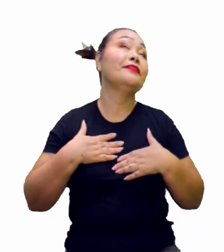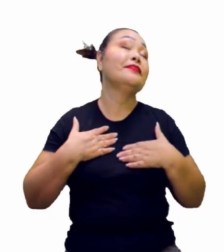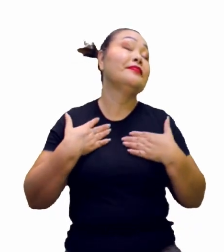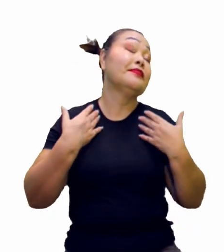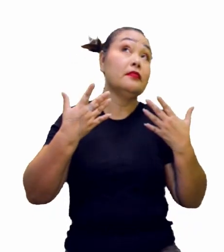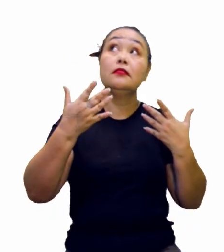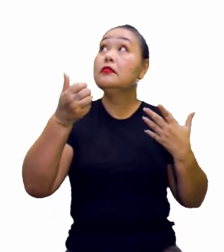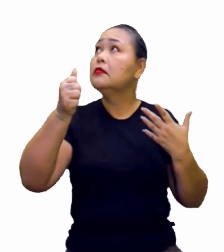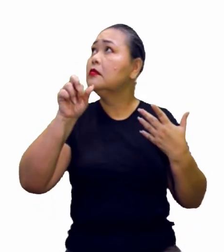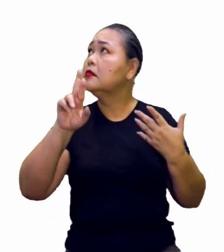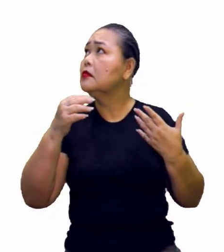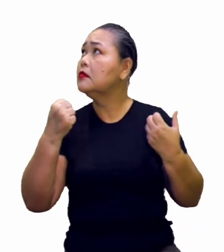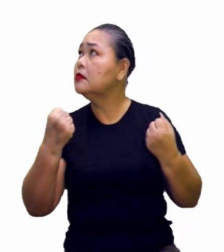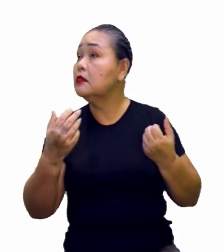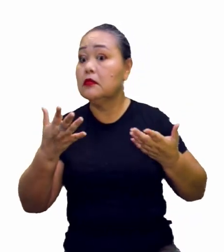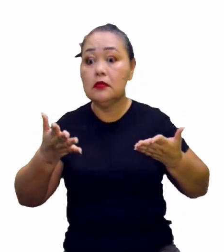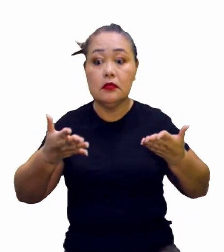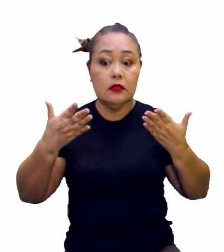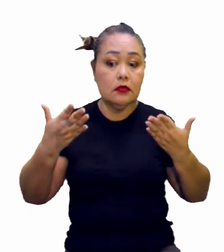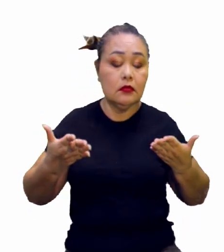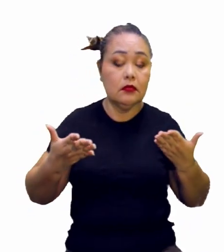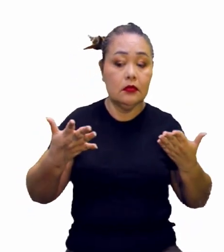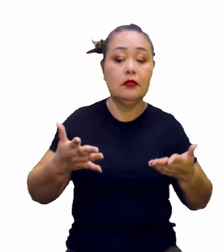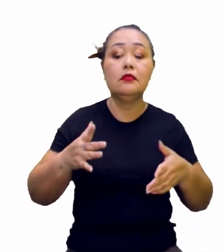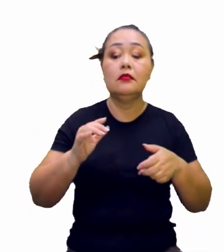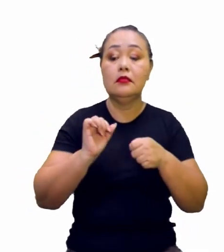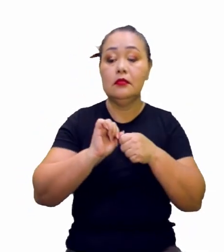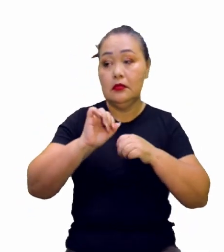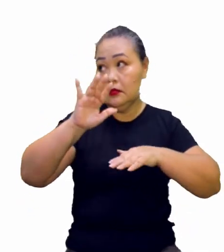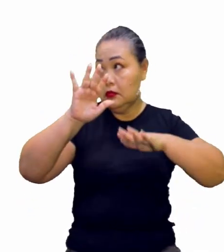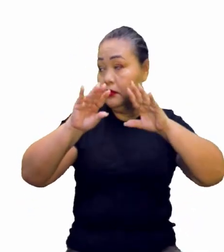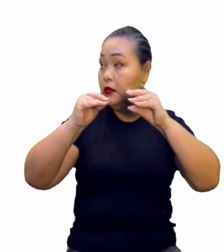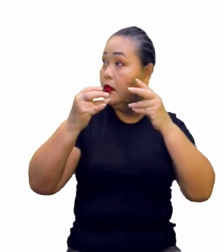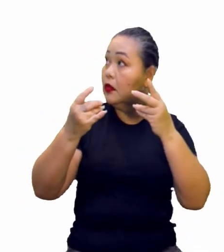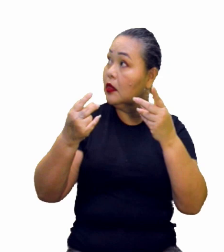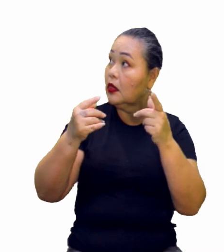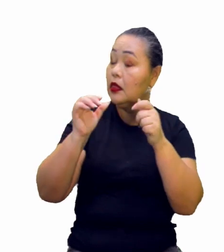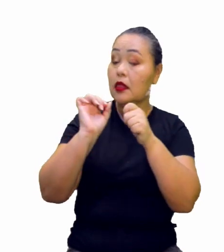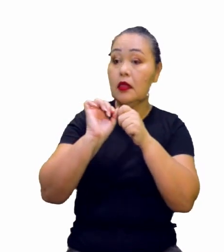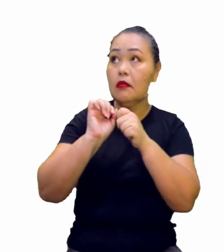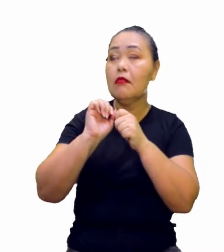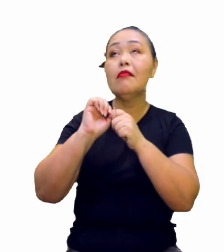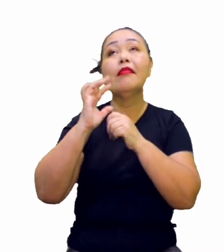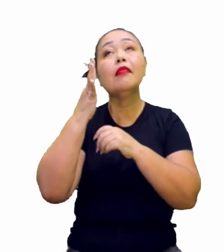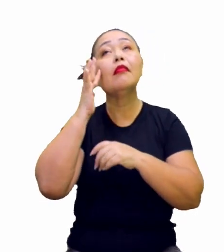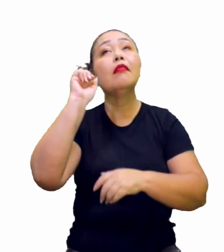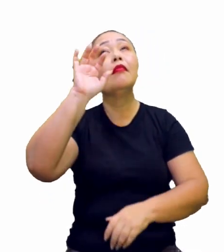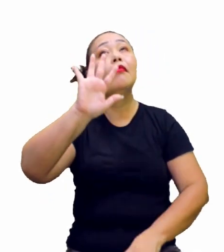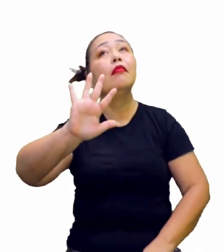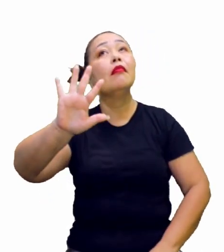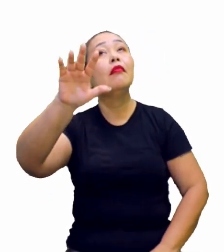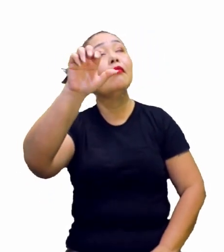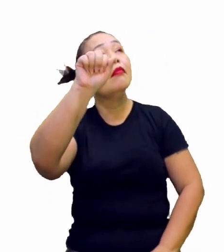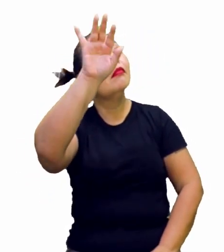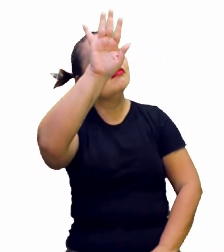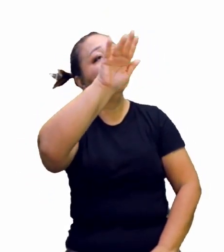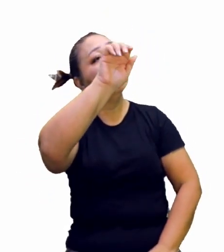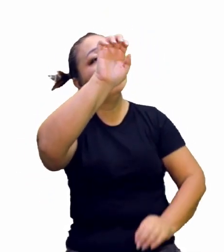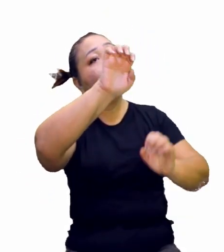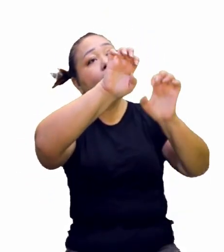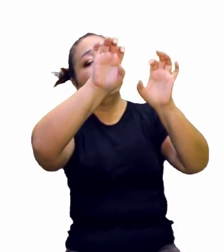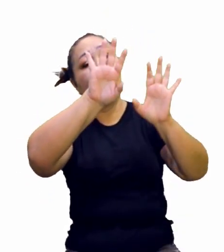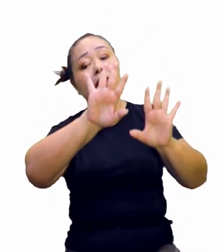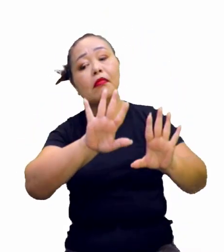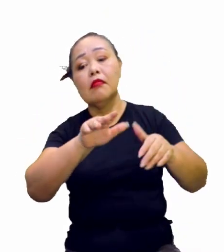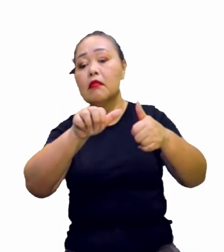pesado ou o ar mais leve, que é a umidade relativa do ar, é a paisagem, as estruturas acidentadas,